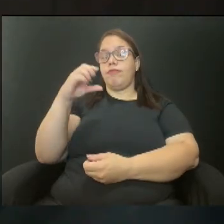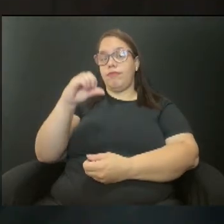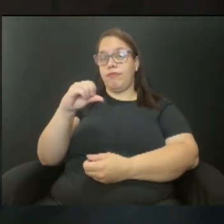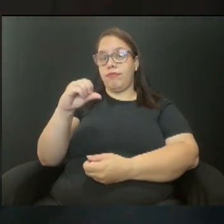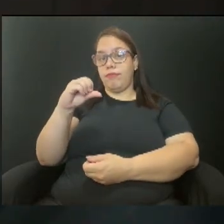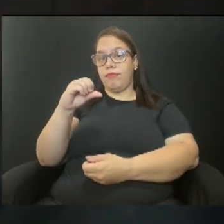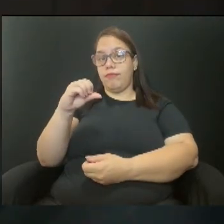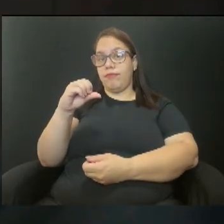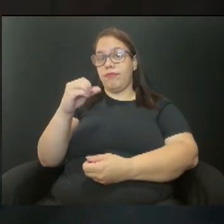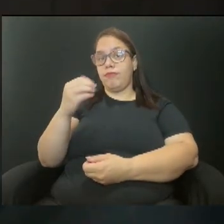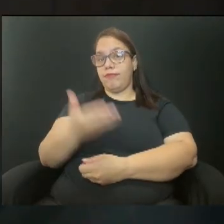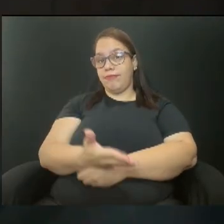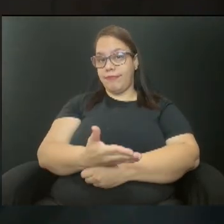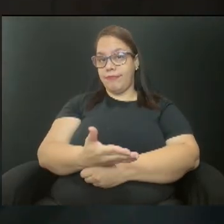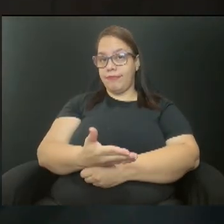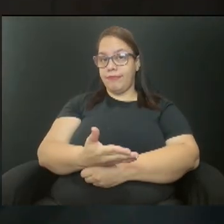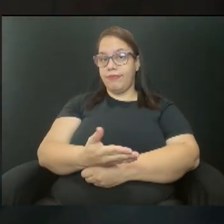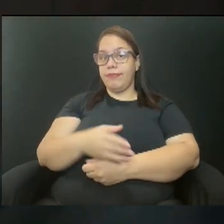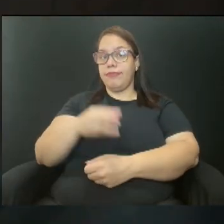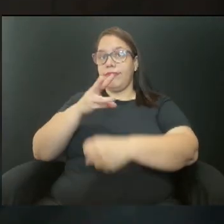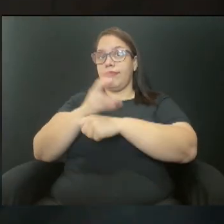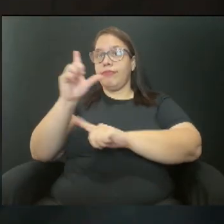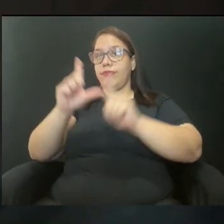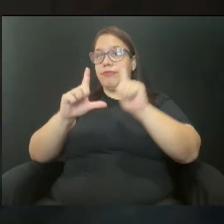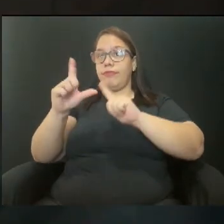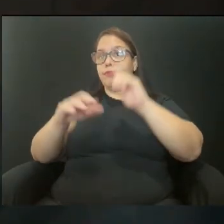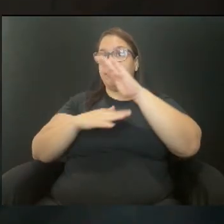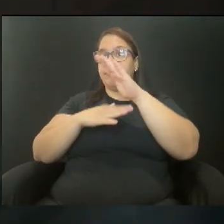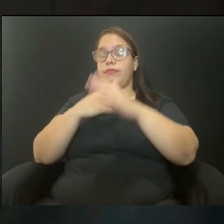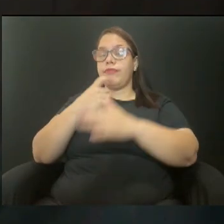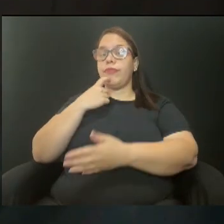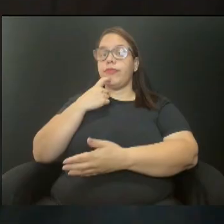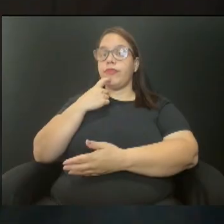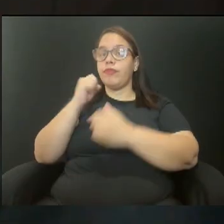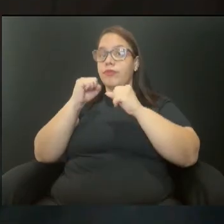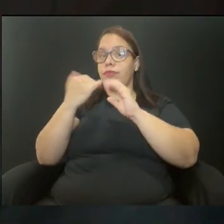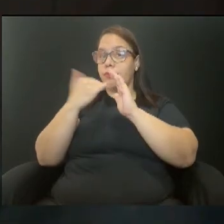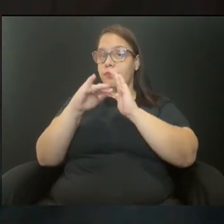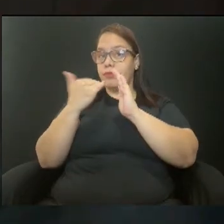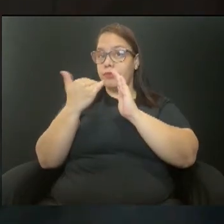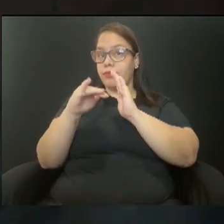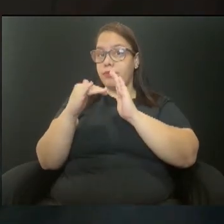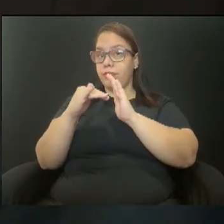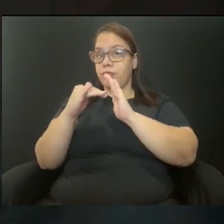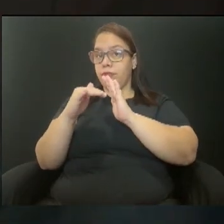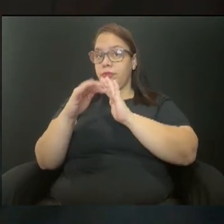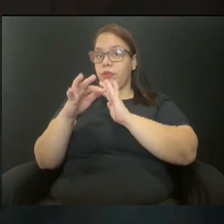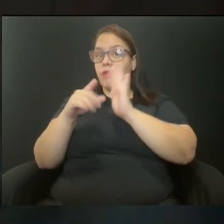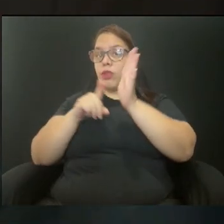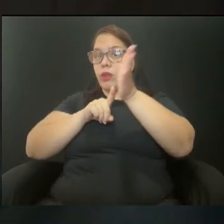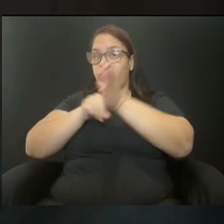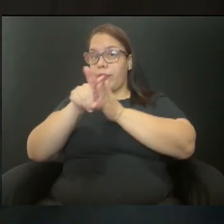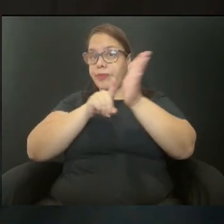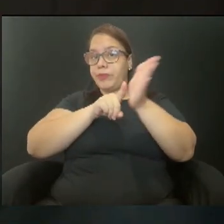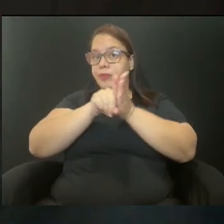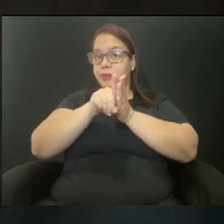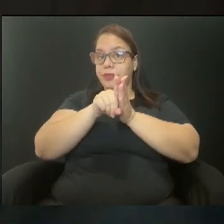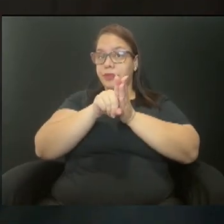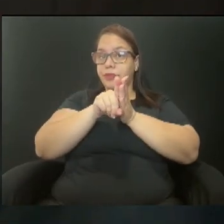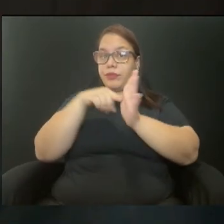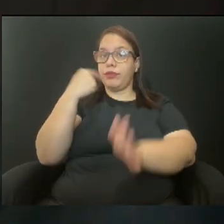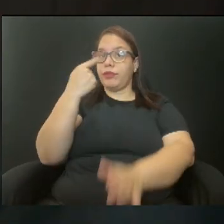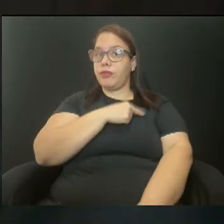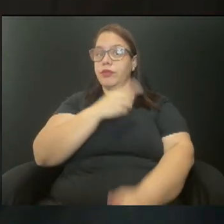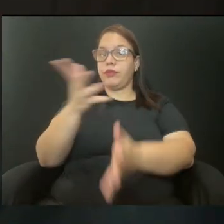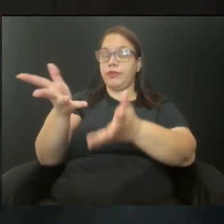1997-829-3776 é o WhatsApp da TV Câmara Campinas. Você pode mandar aqui a sua pergunta para os nossos convidados do